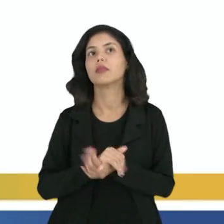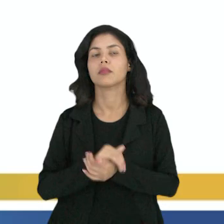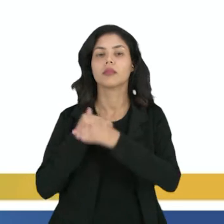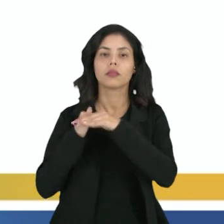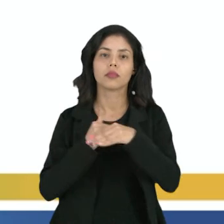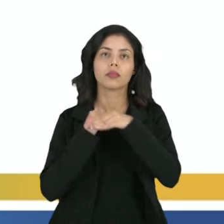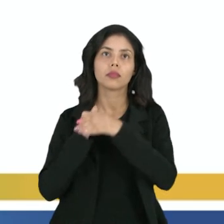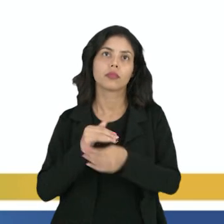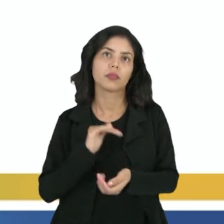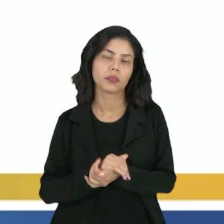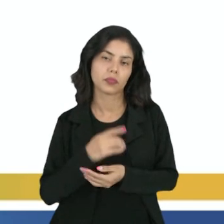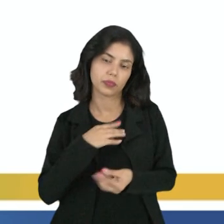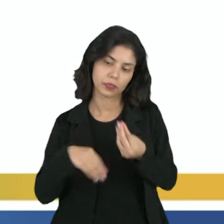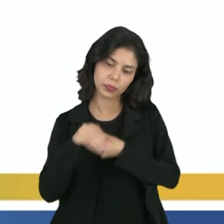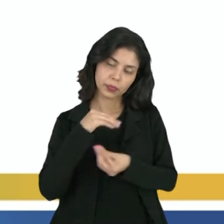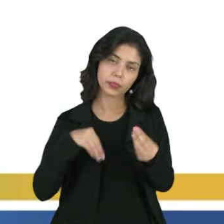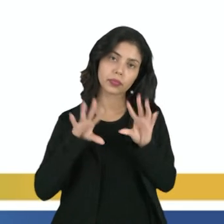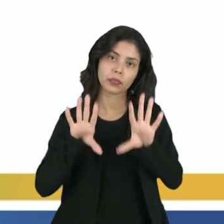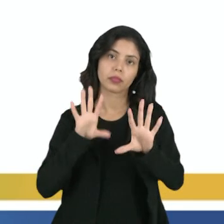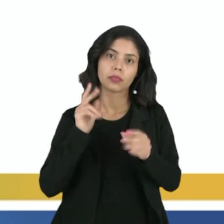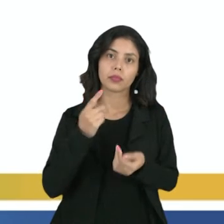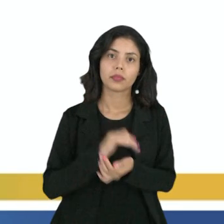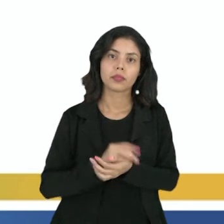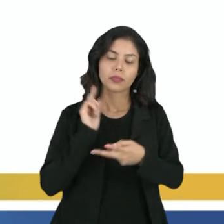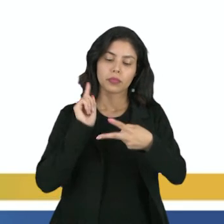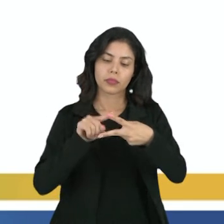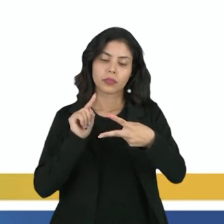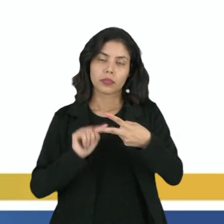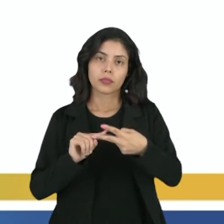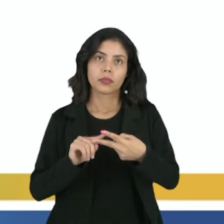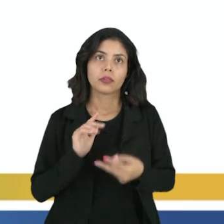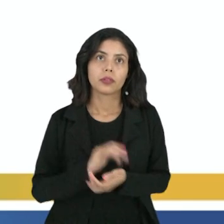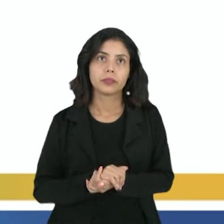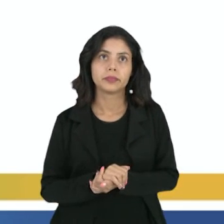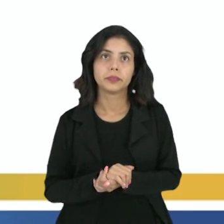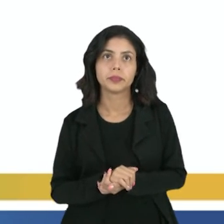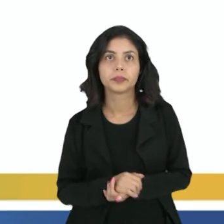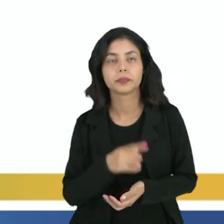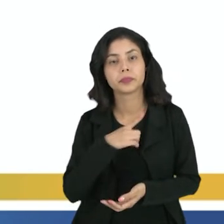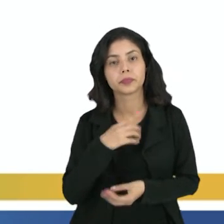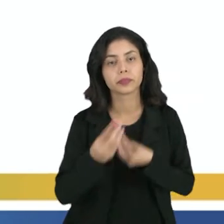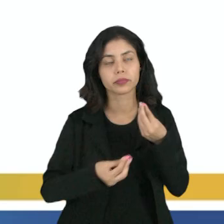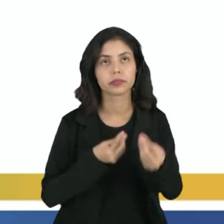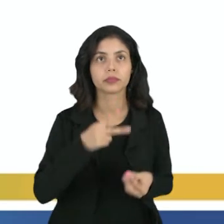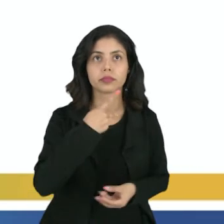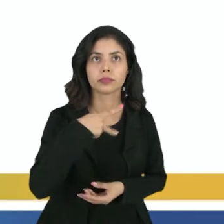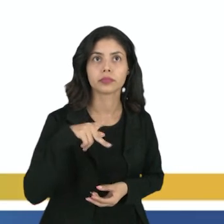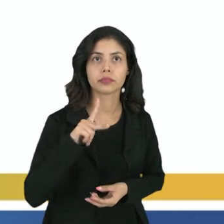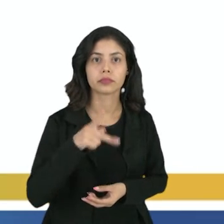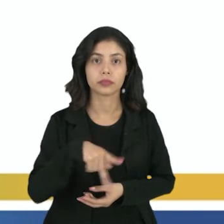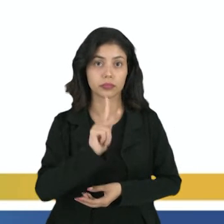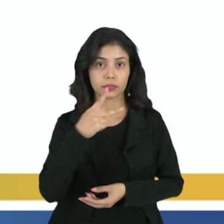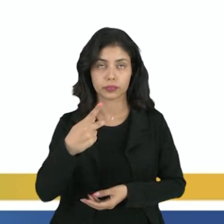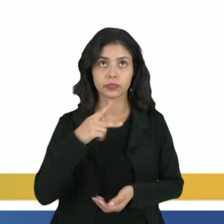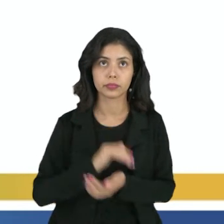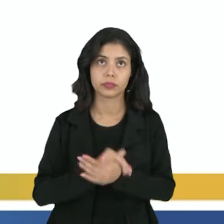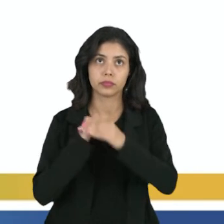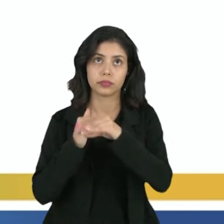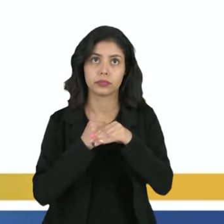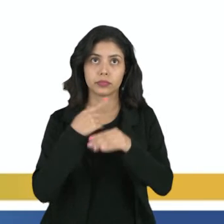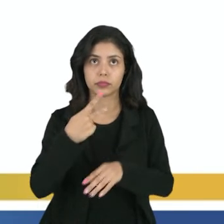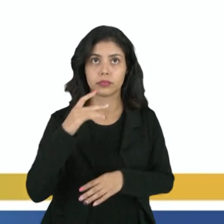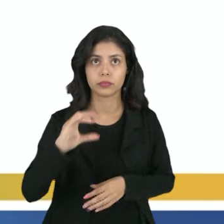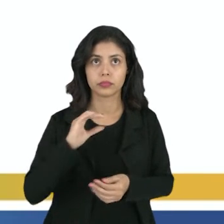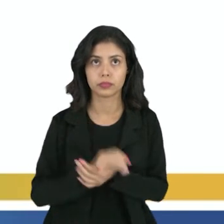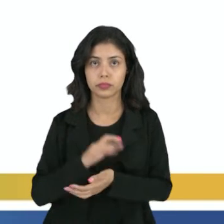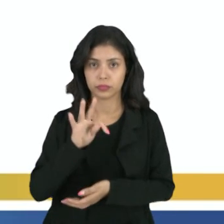para o equilíbrio. Existe uma relação entre essas duas grandezas. Então, tem-se que Kp é igual a